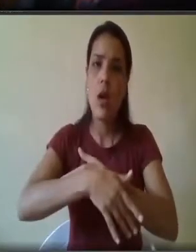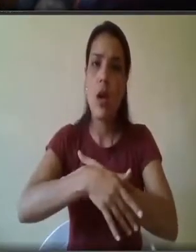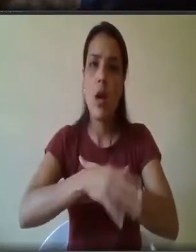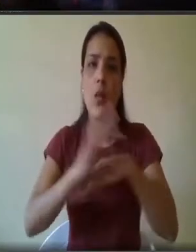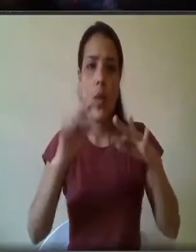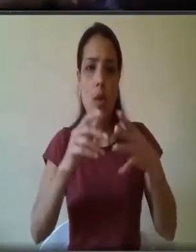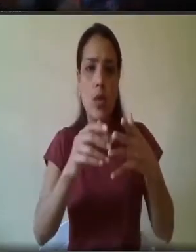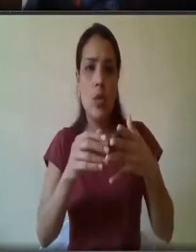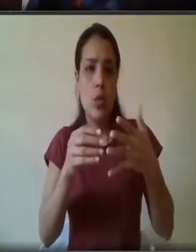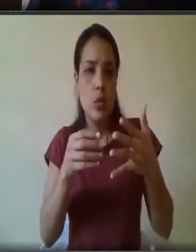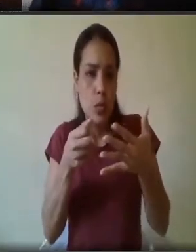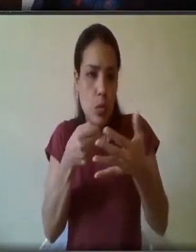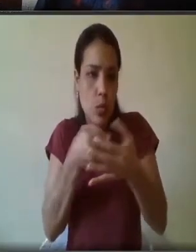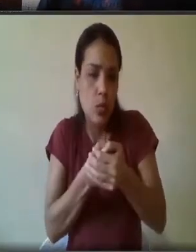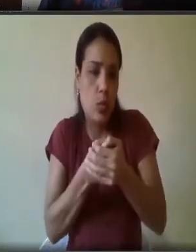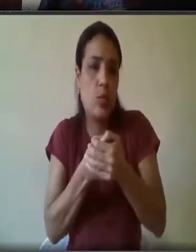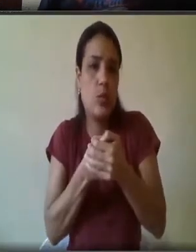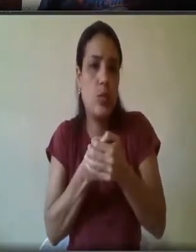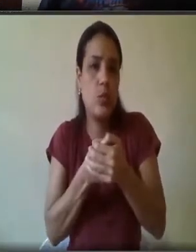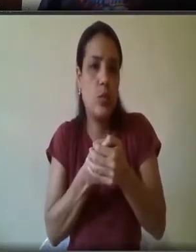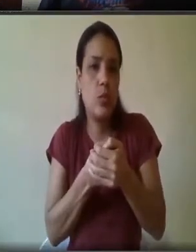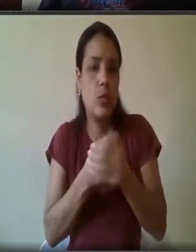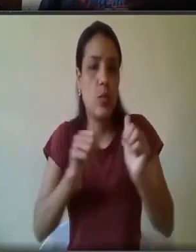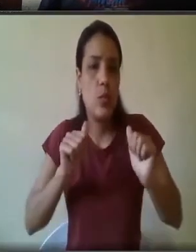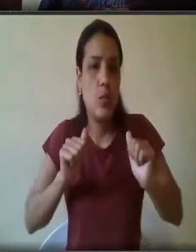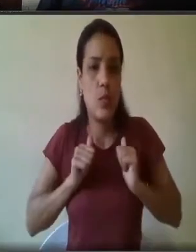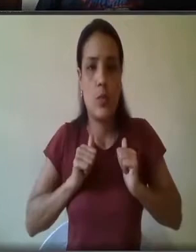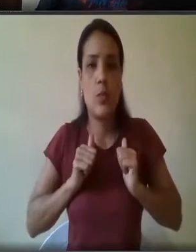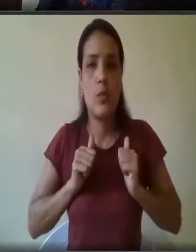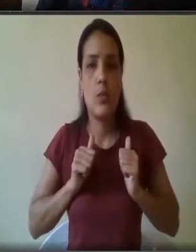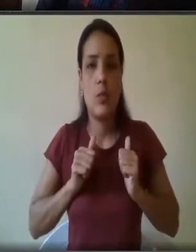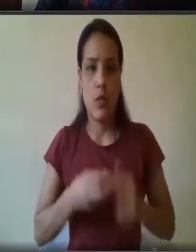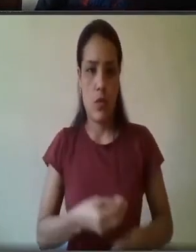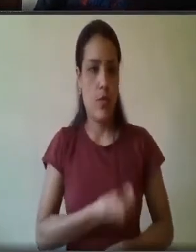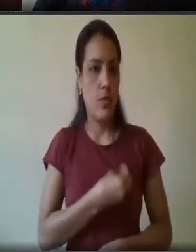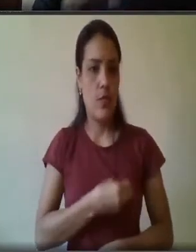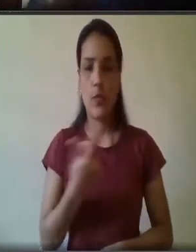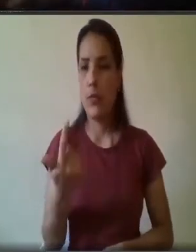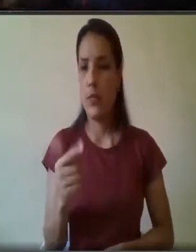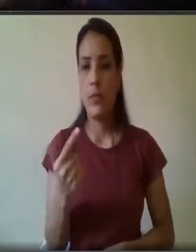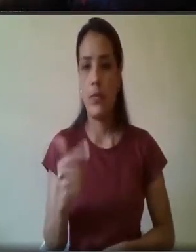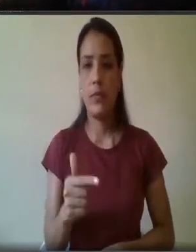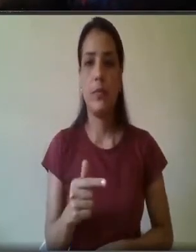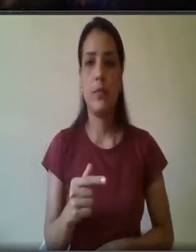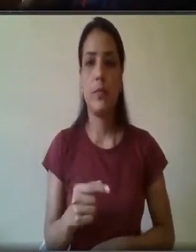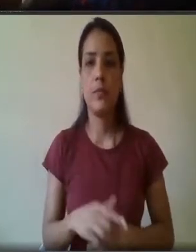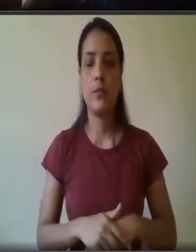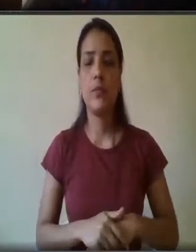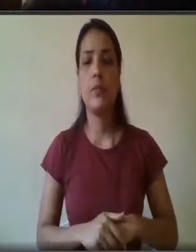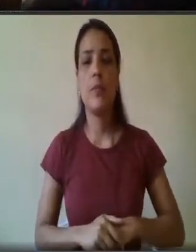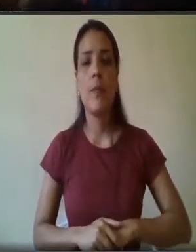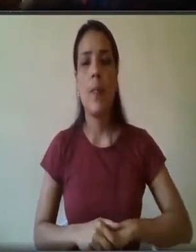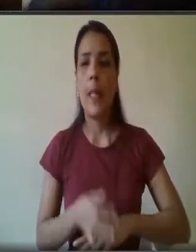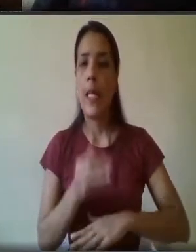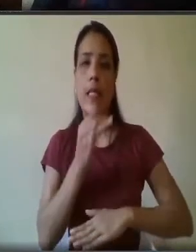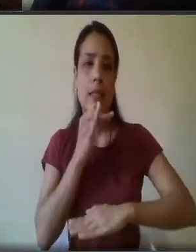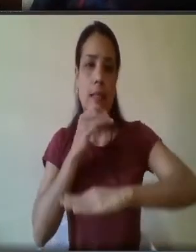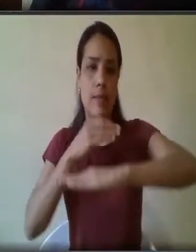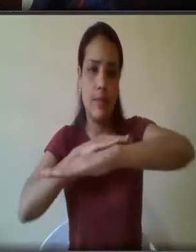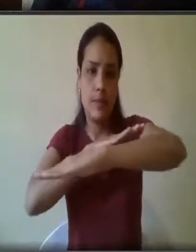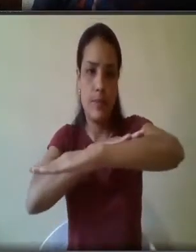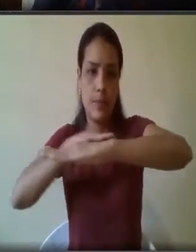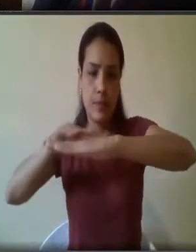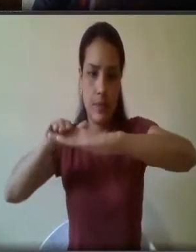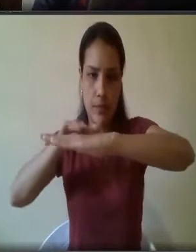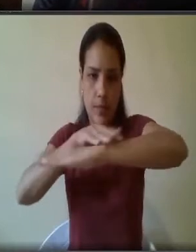Então, imagina que você tem aqui a superfície, tá? E aí aqui você é um planalto aqui a superfície.